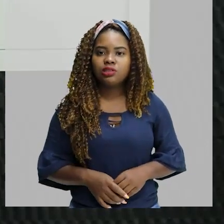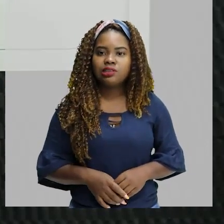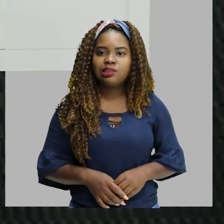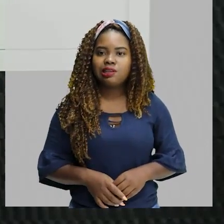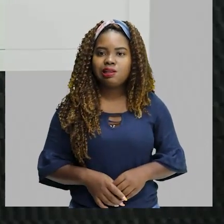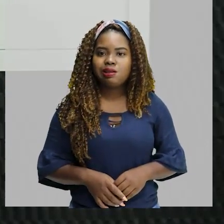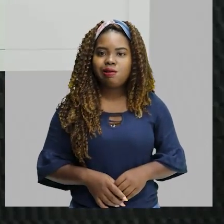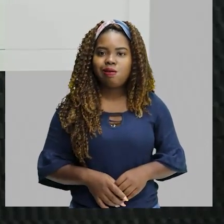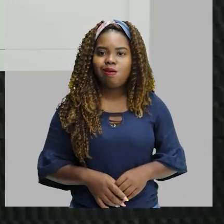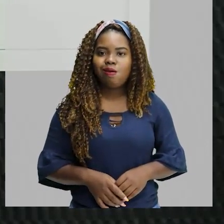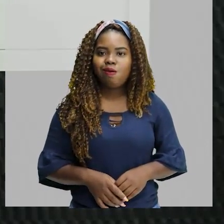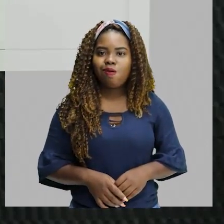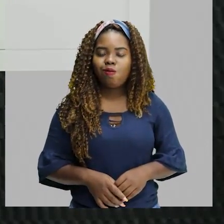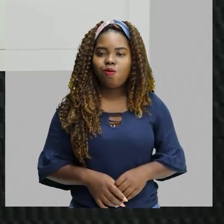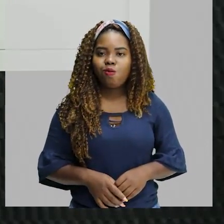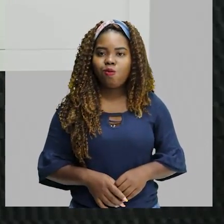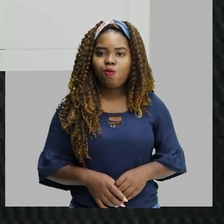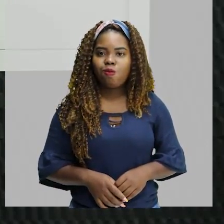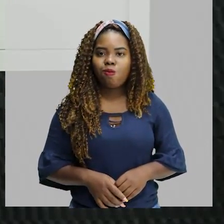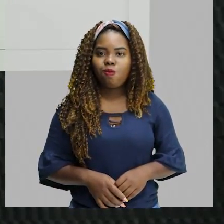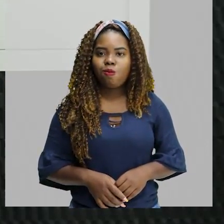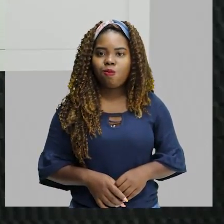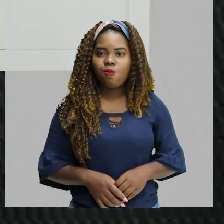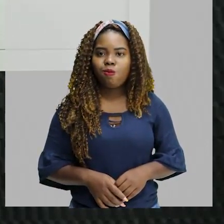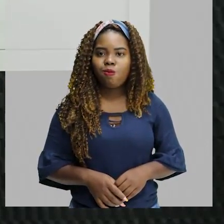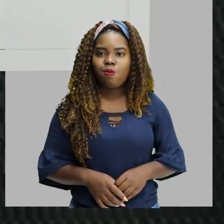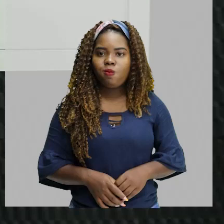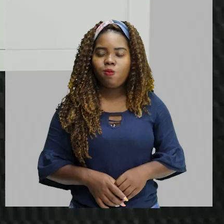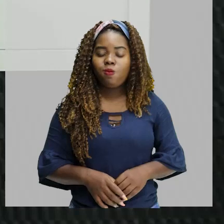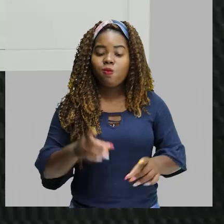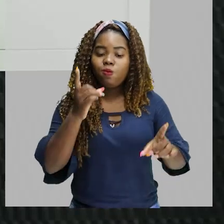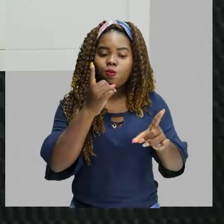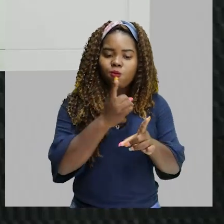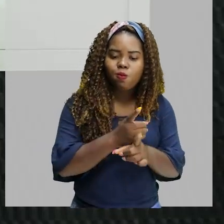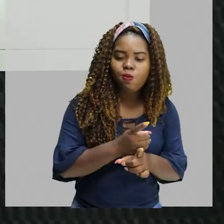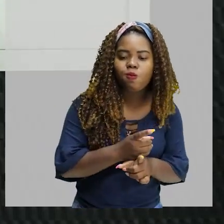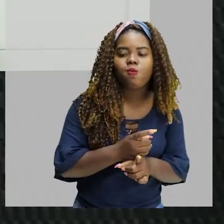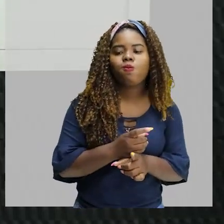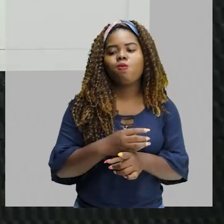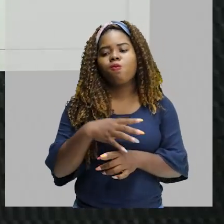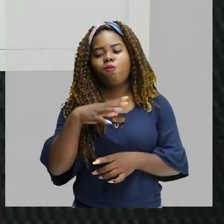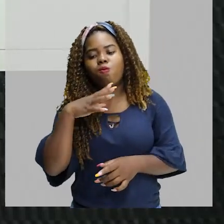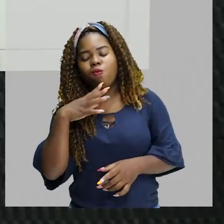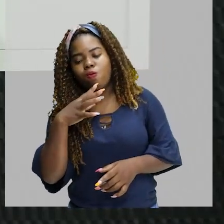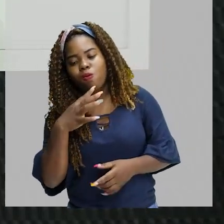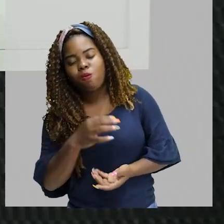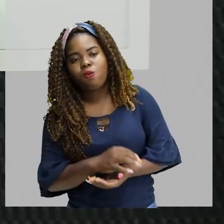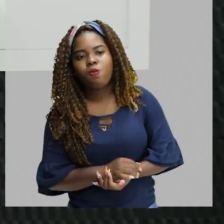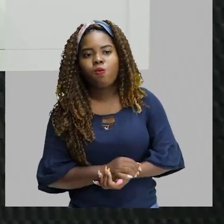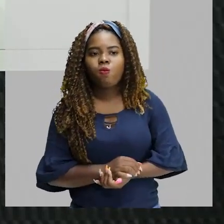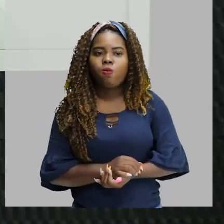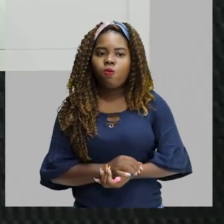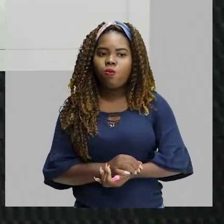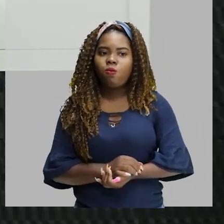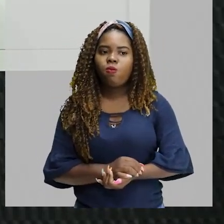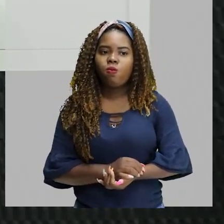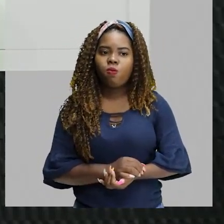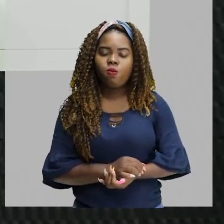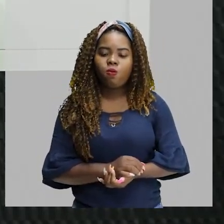ele contata, ele descobre, ele, na verdade,